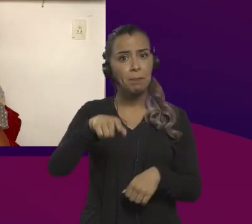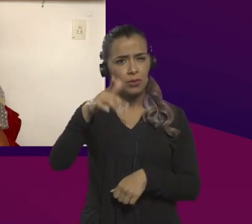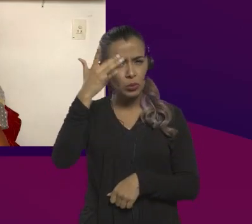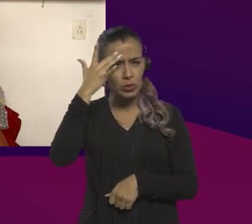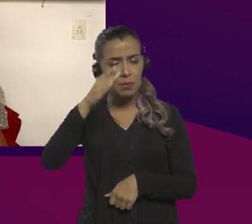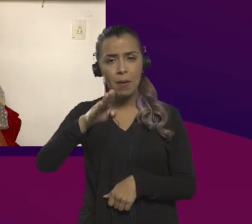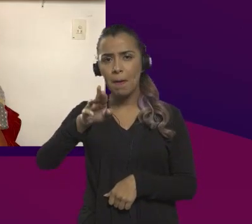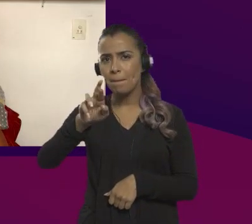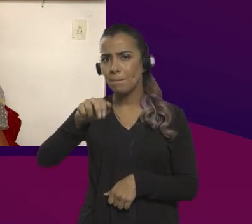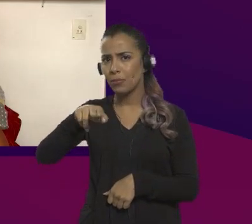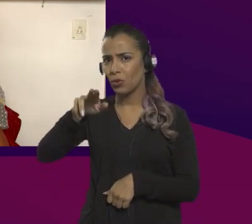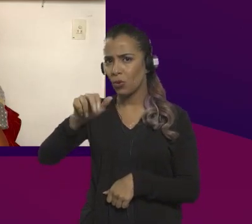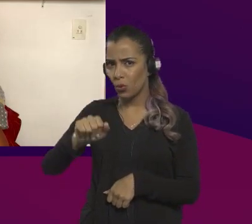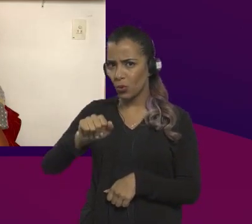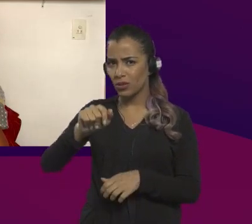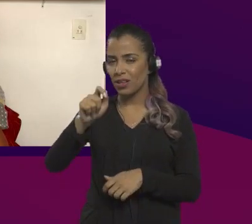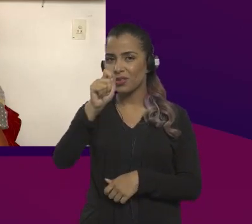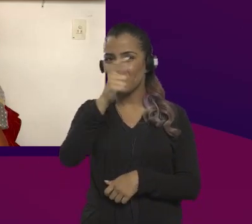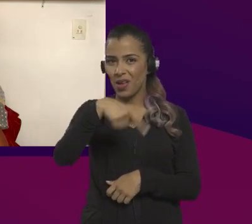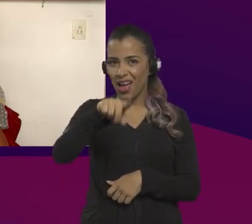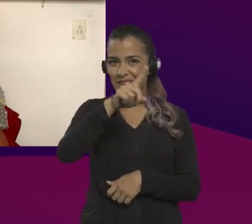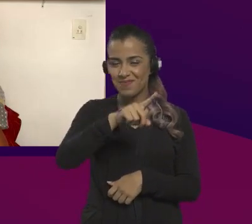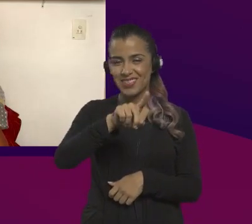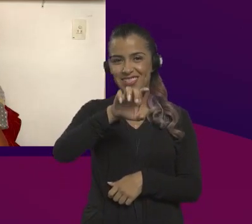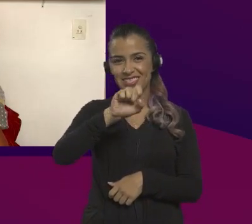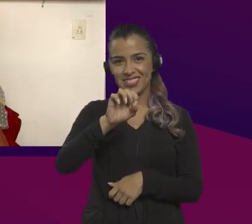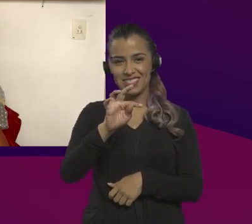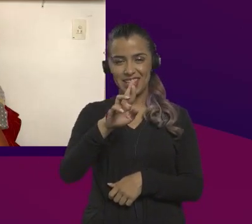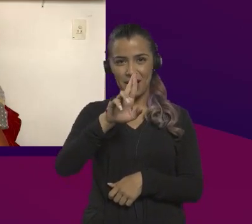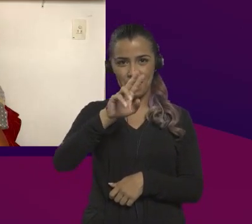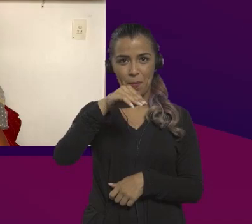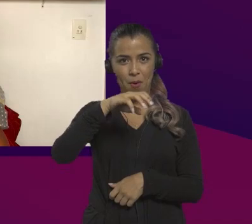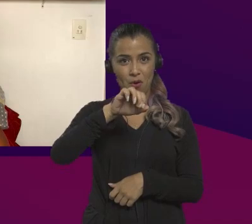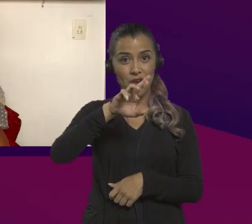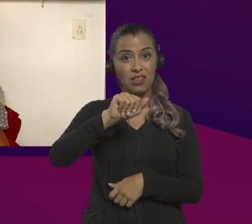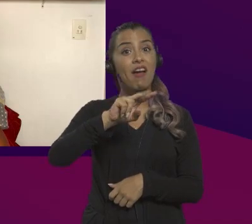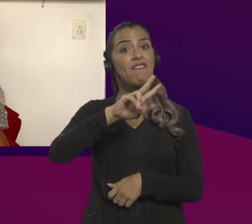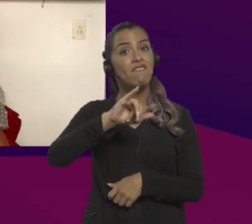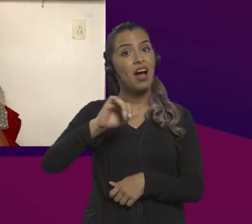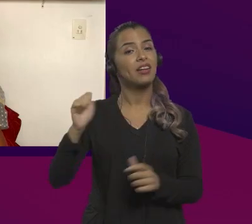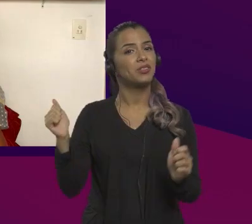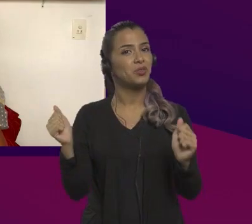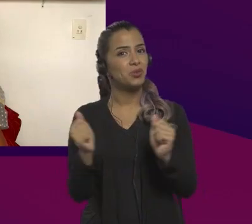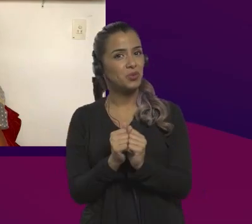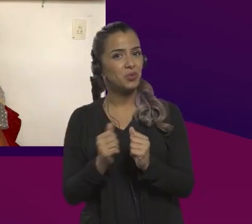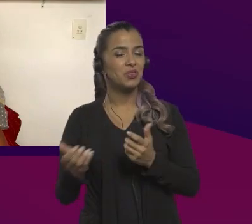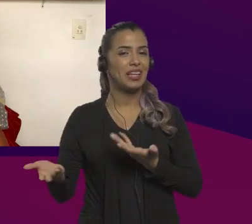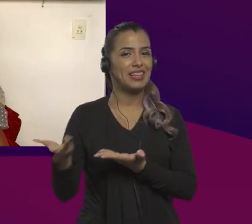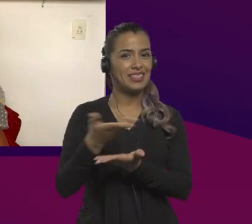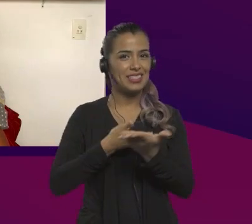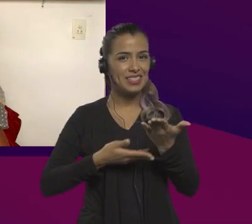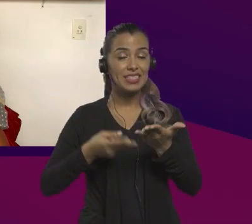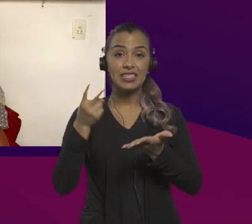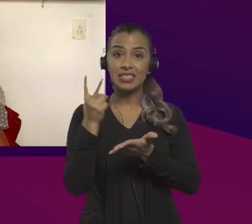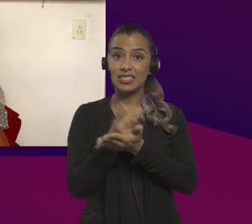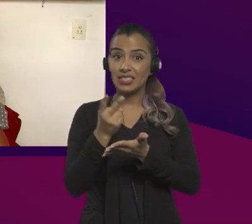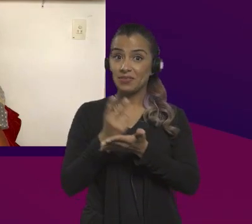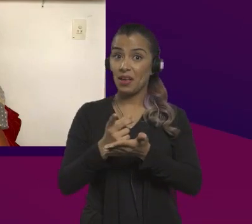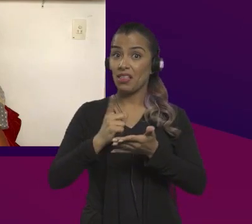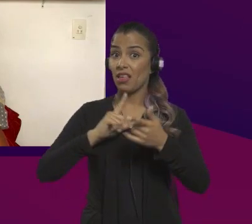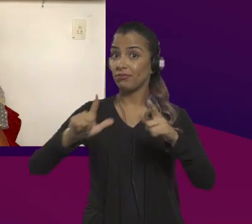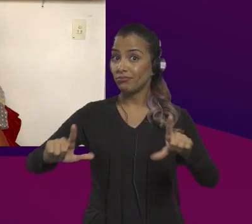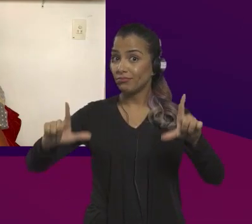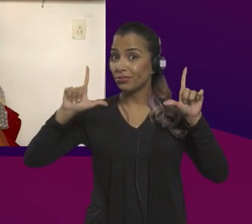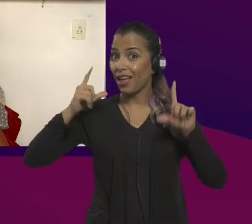aquela maravilhosa do @estarmorta, está aqui ao lado e ela vai estar durante o evento todo ilustrando cada painel ao